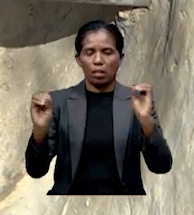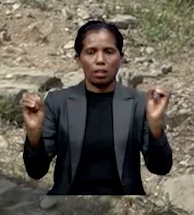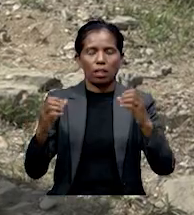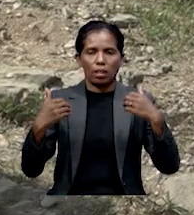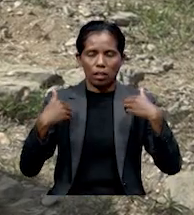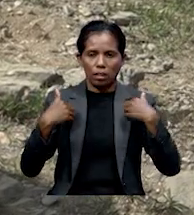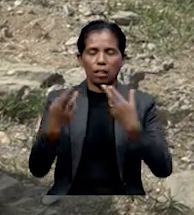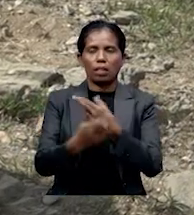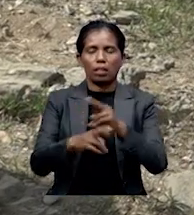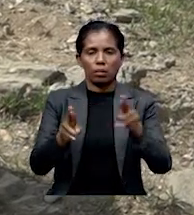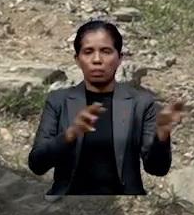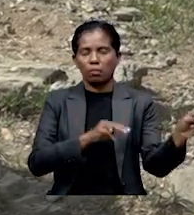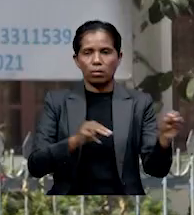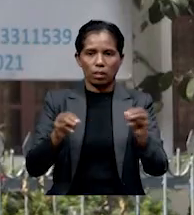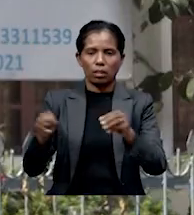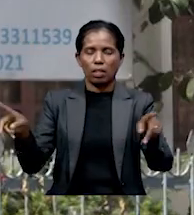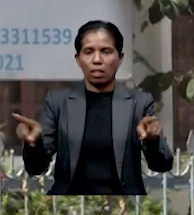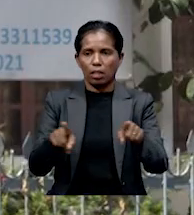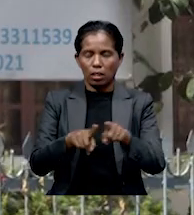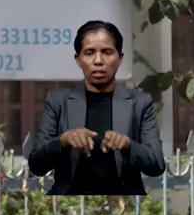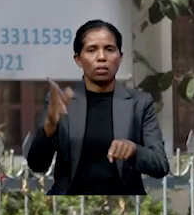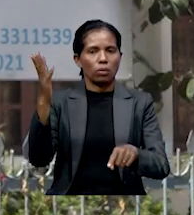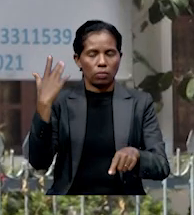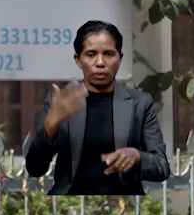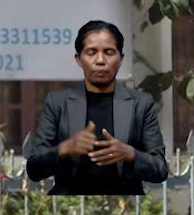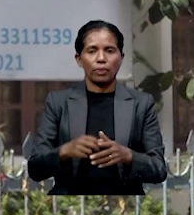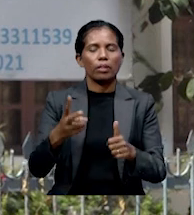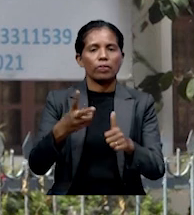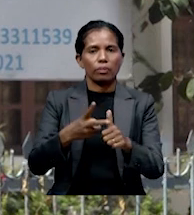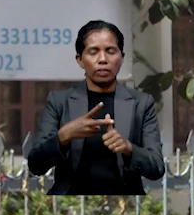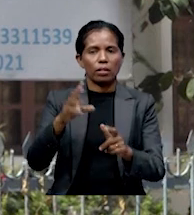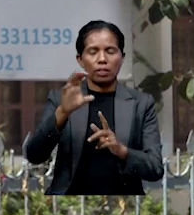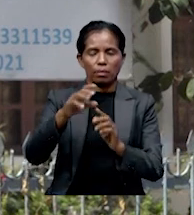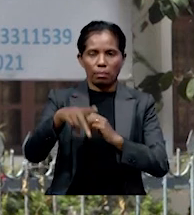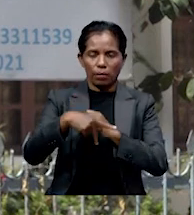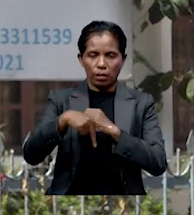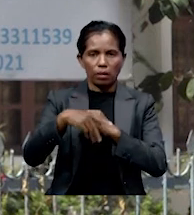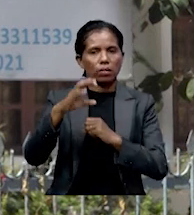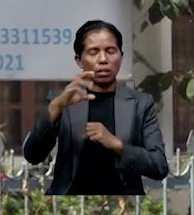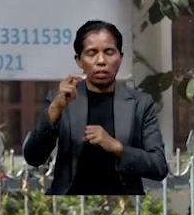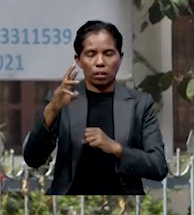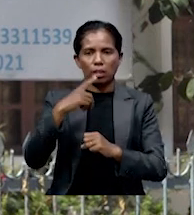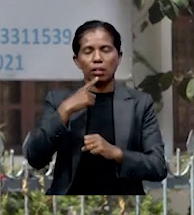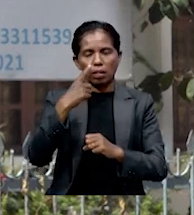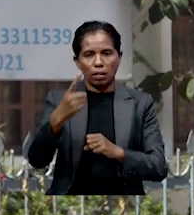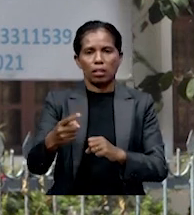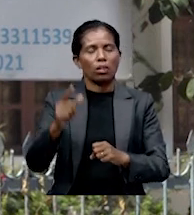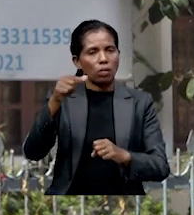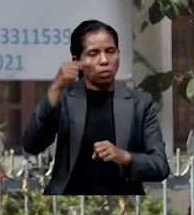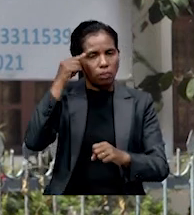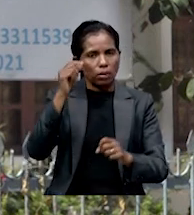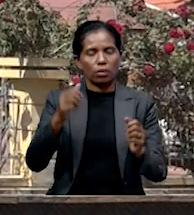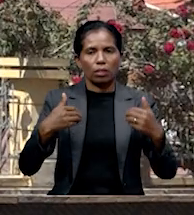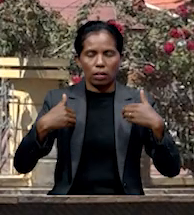resultado nebe mudança compara ho antes, né? Vice-chefe bancada CNRT, Patrocínio Fernandes Satete, governo